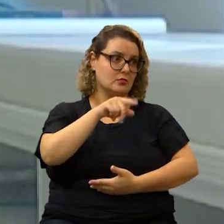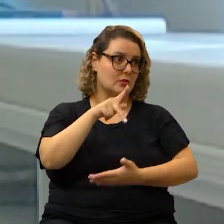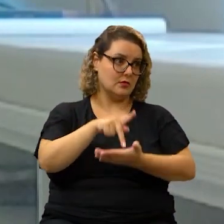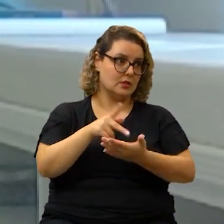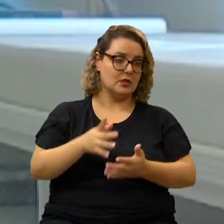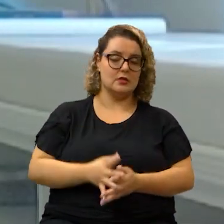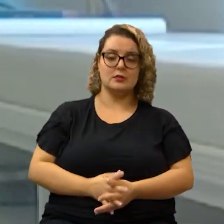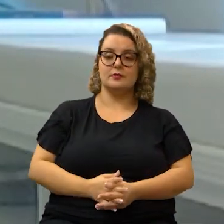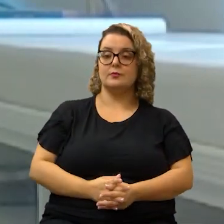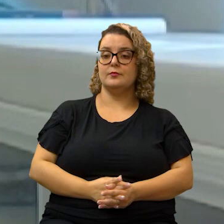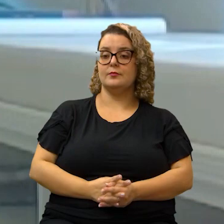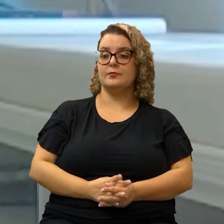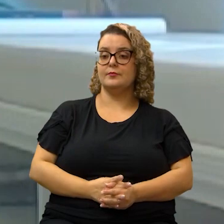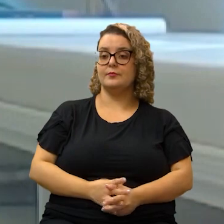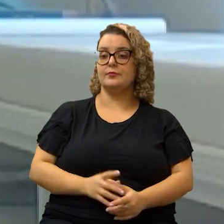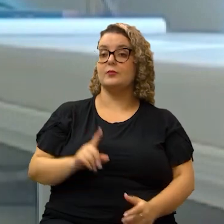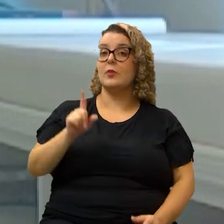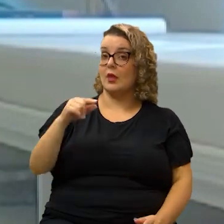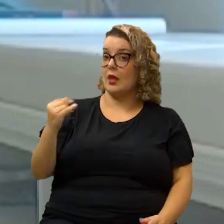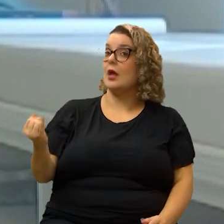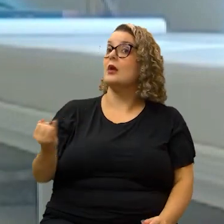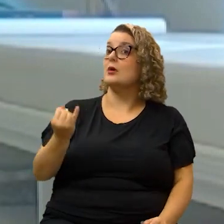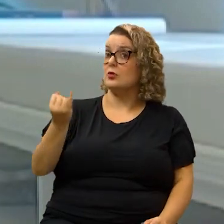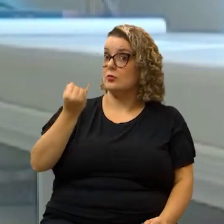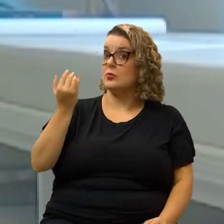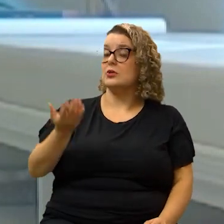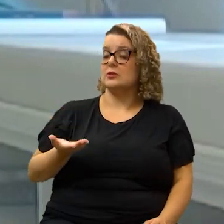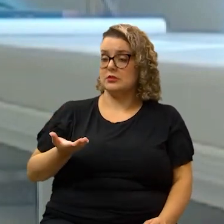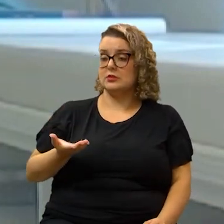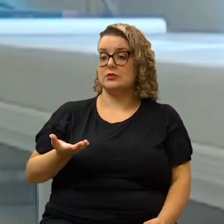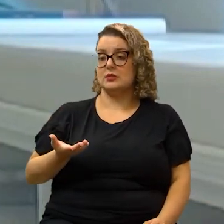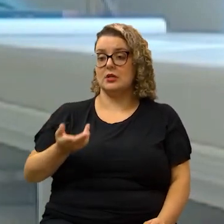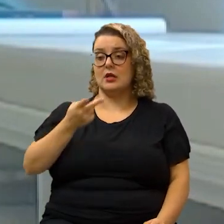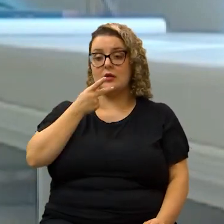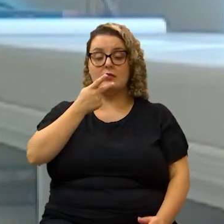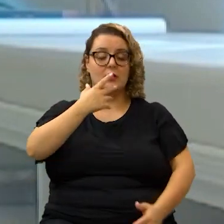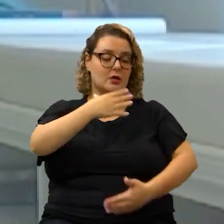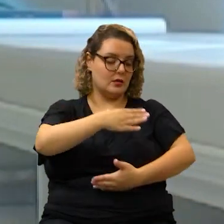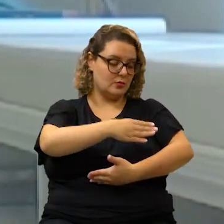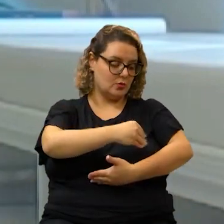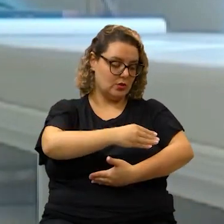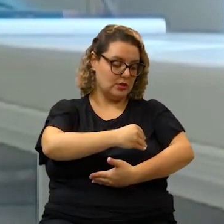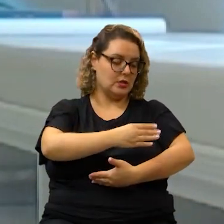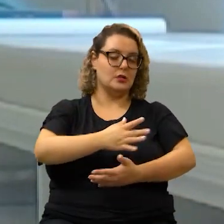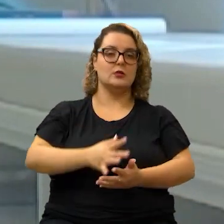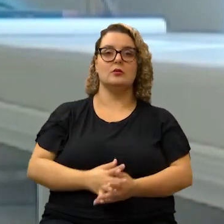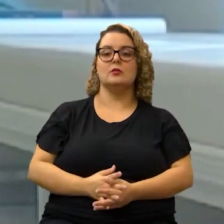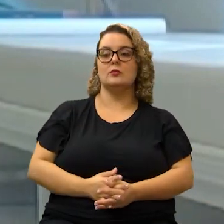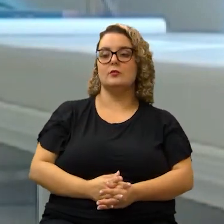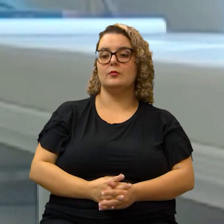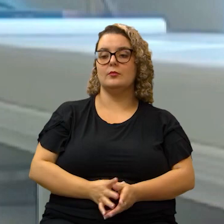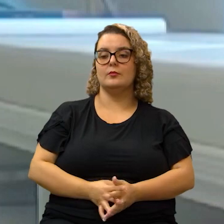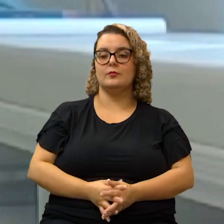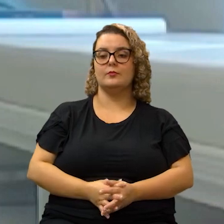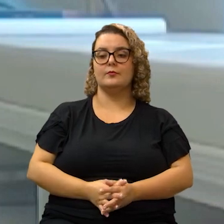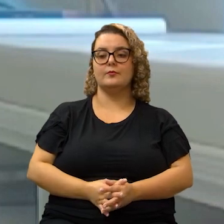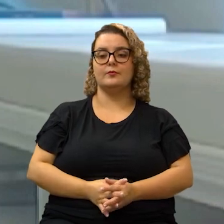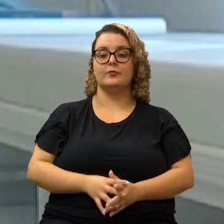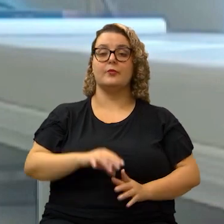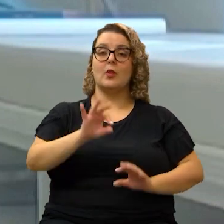amamentação, a Organização Mundial de Saúde preconiza até 2 anos ou mais, se a mãe queira,